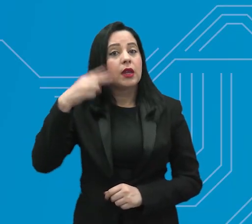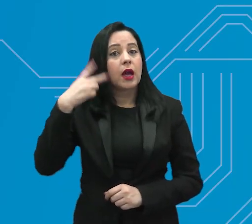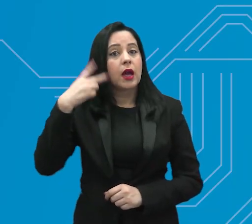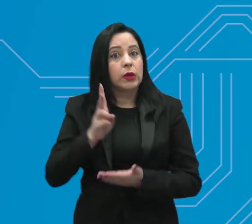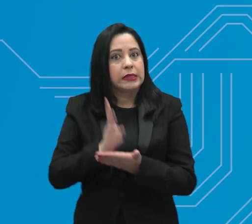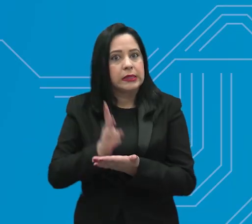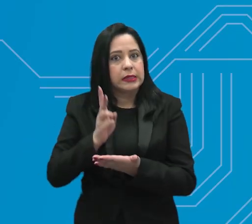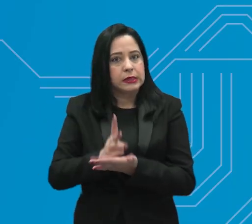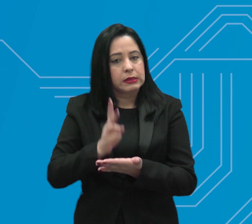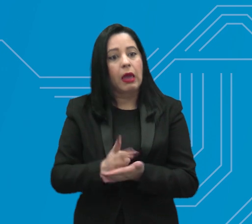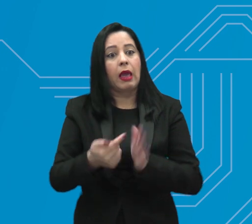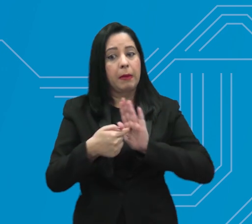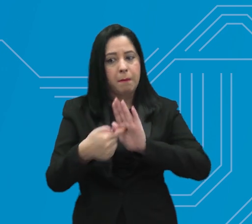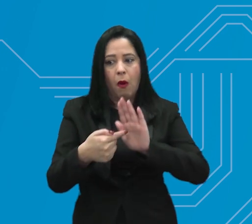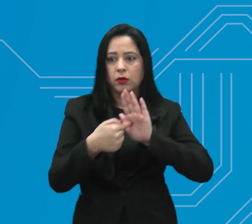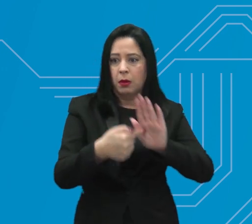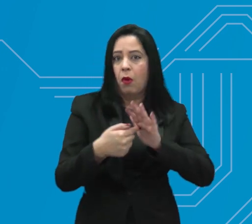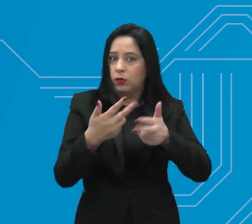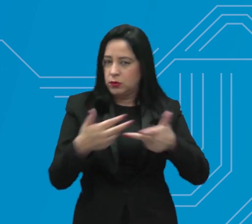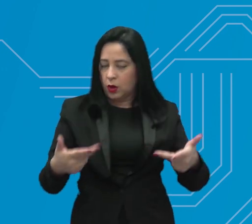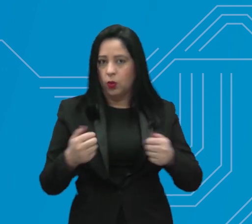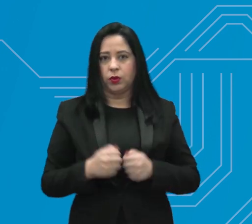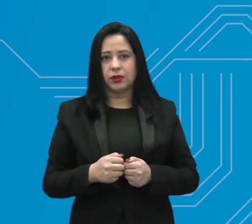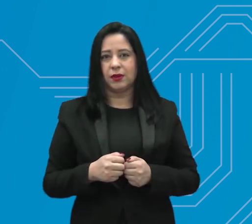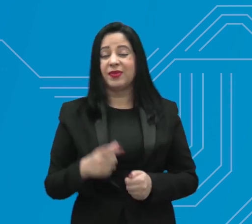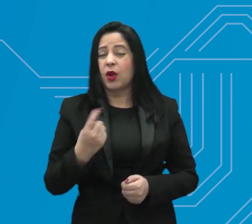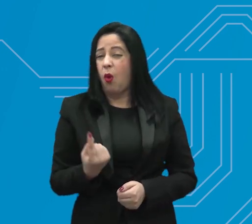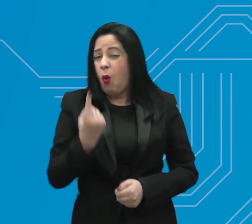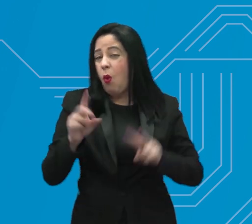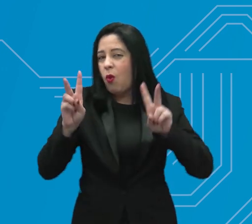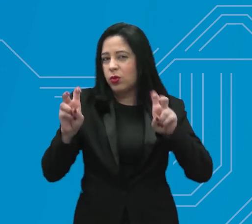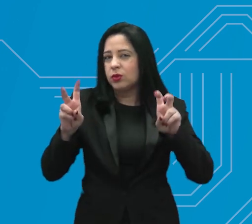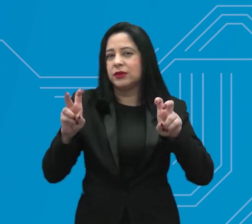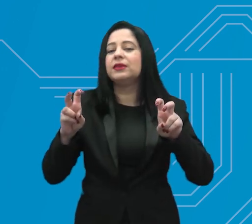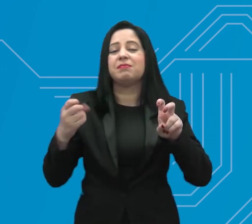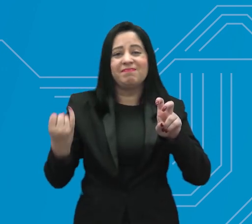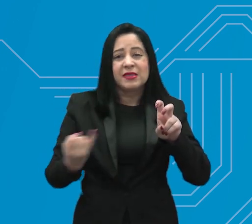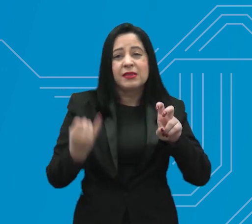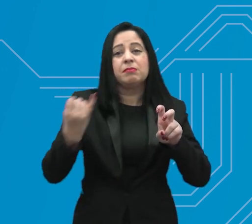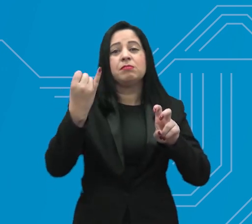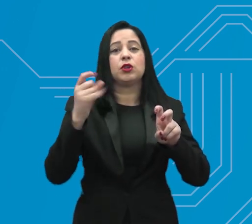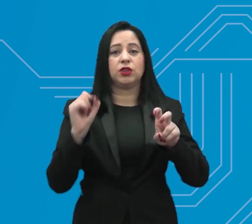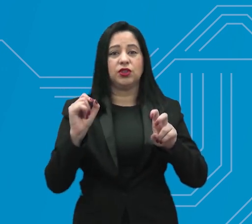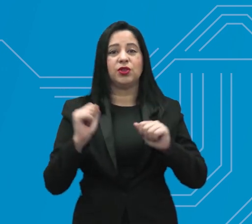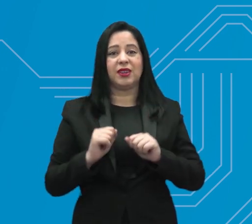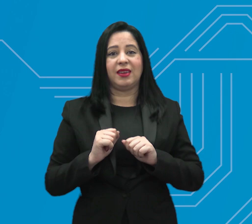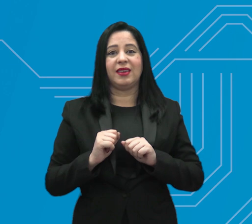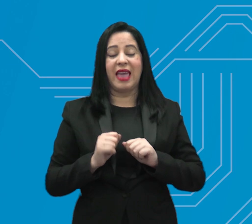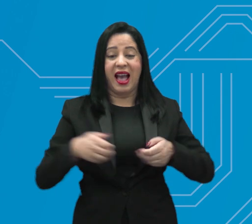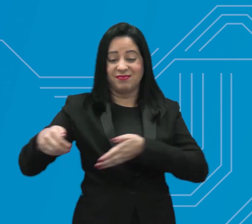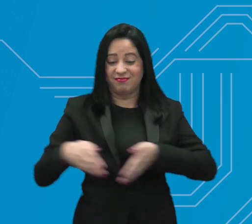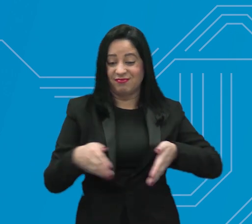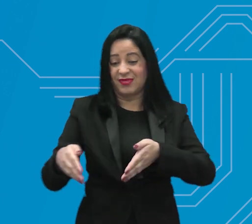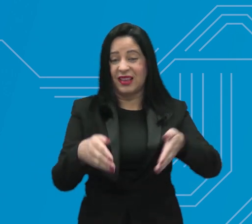sempre apresentam as necessidades da população durante as sessões. Uma das questões que os parlamentares acompanham de perto é a